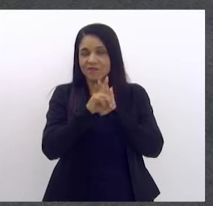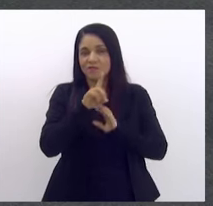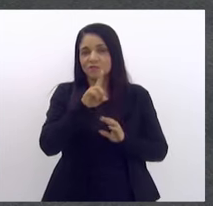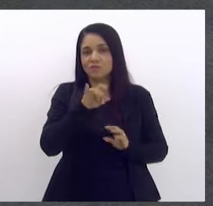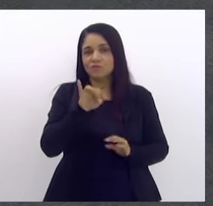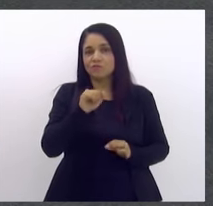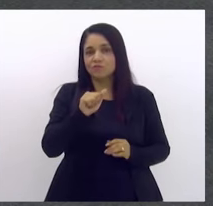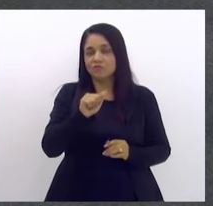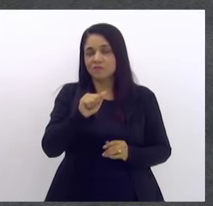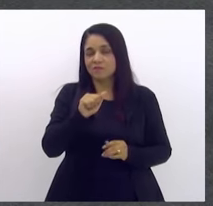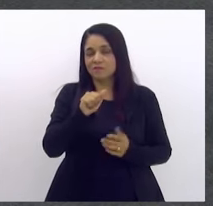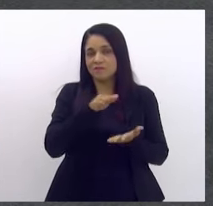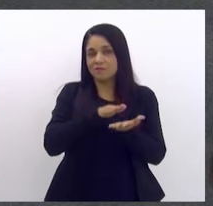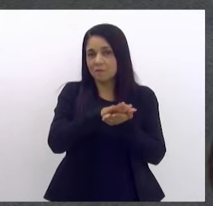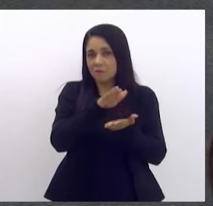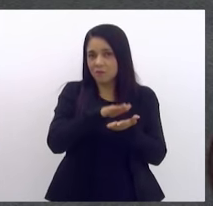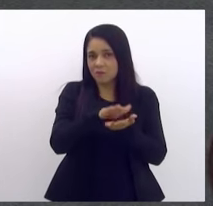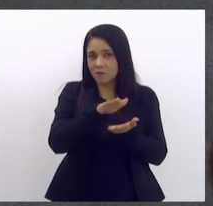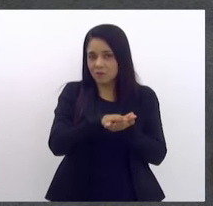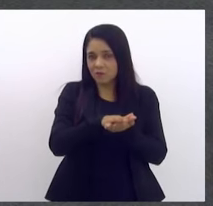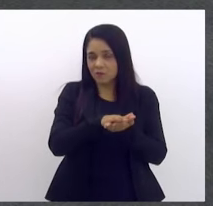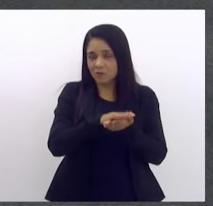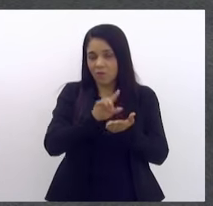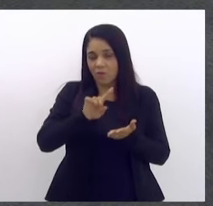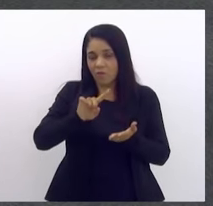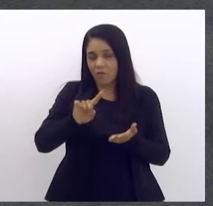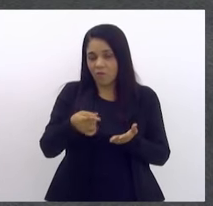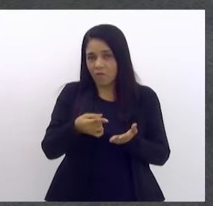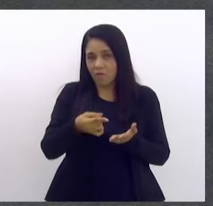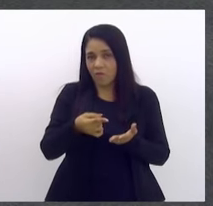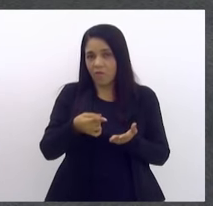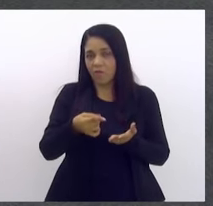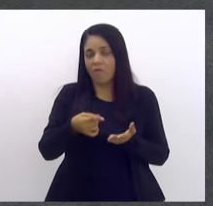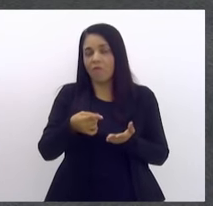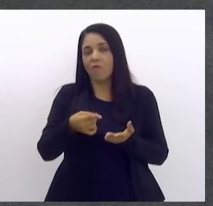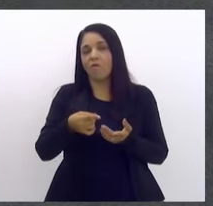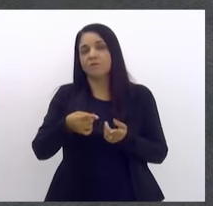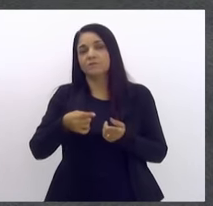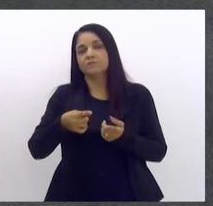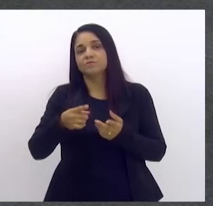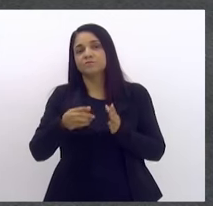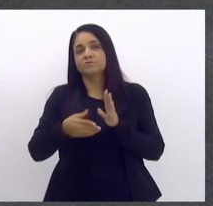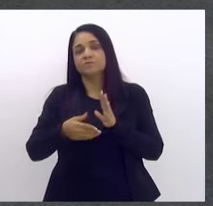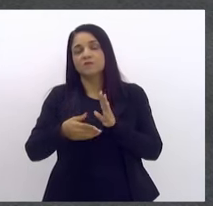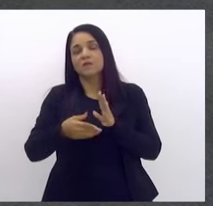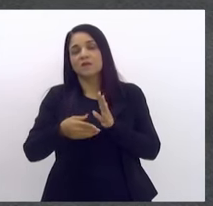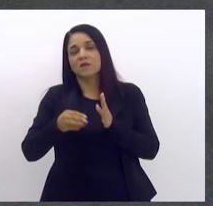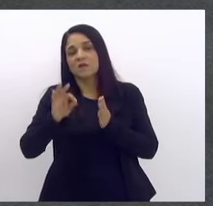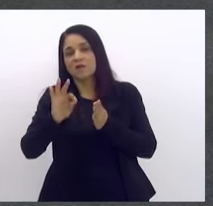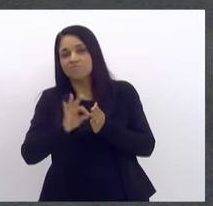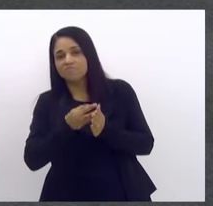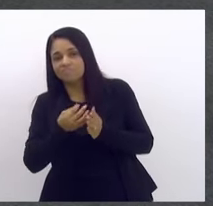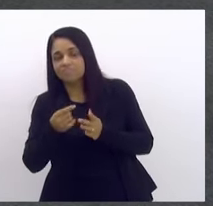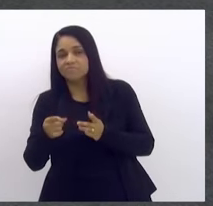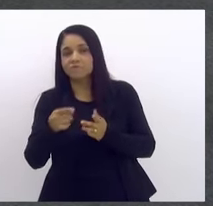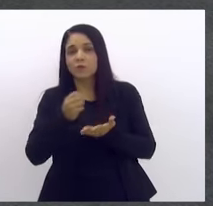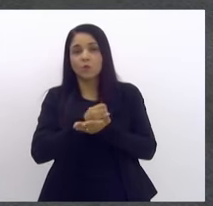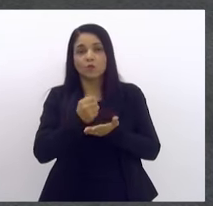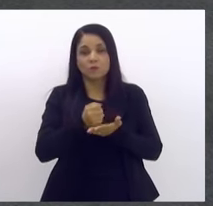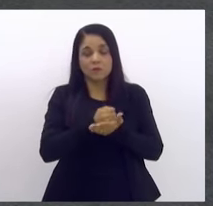sua publicação, vírgula, revogadas as disposições em contrário. Mais tarde, isto caiu,